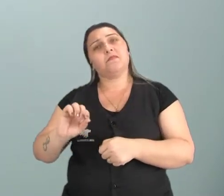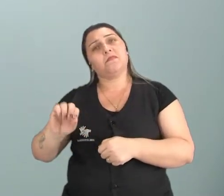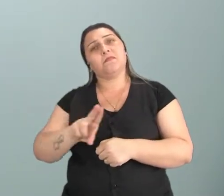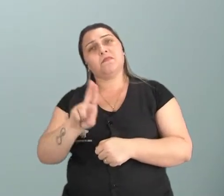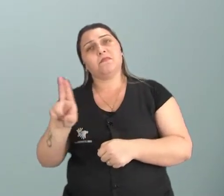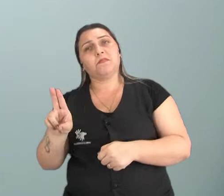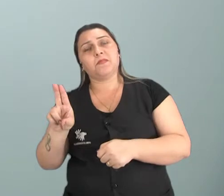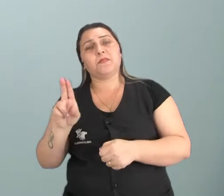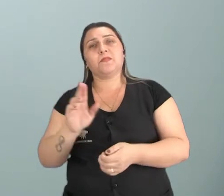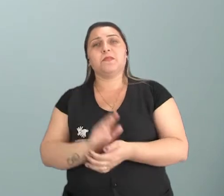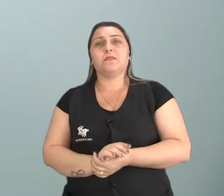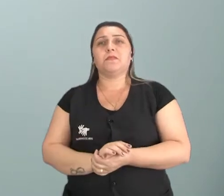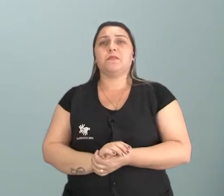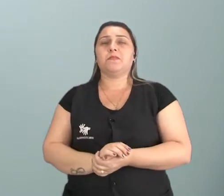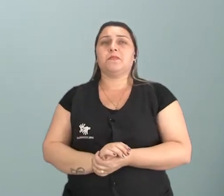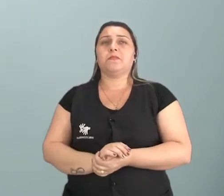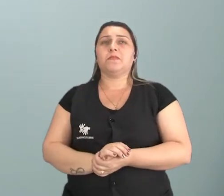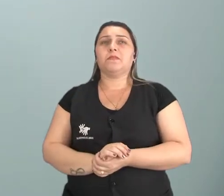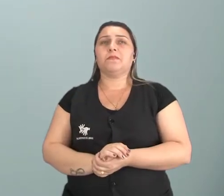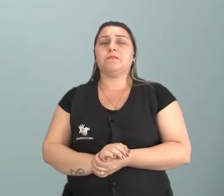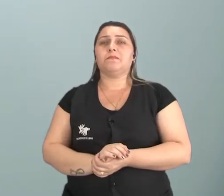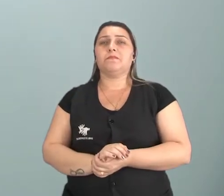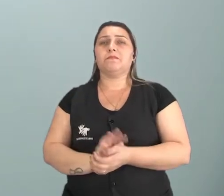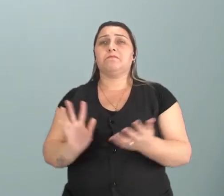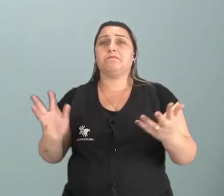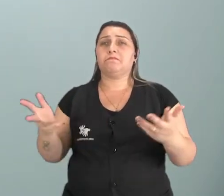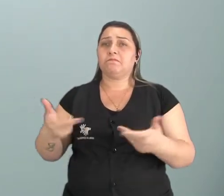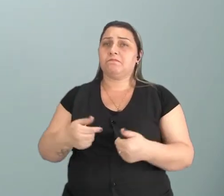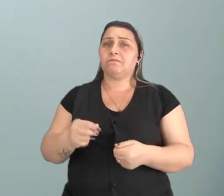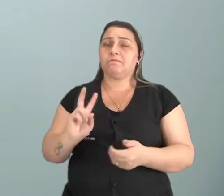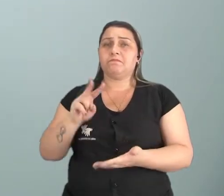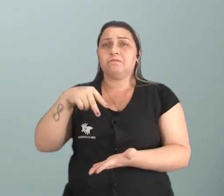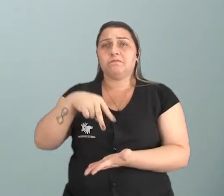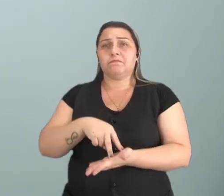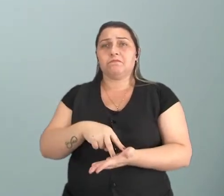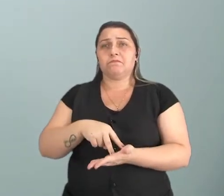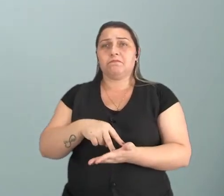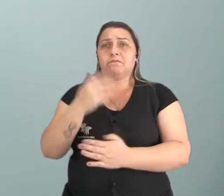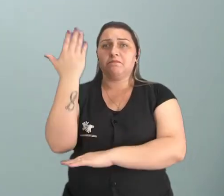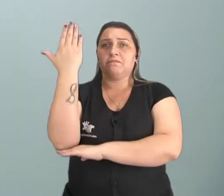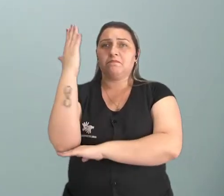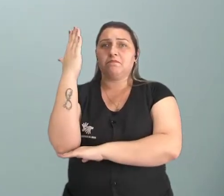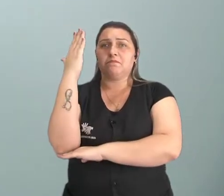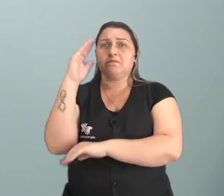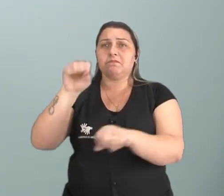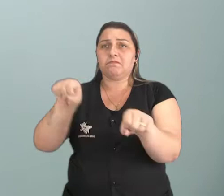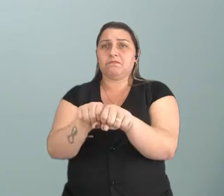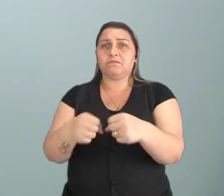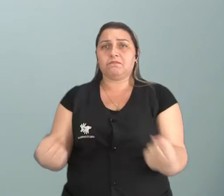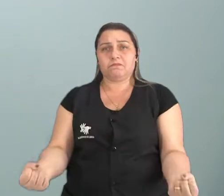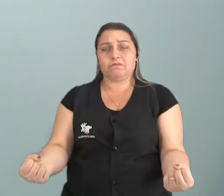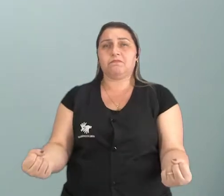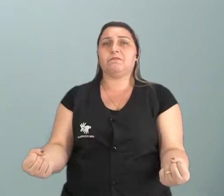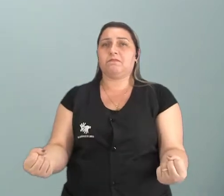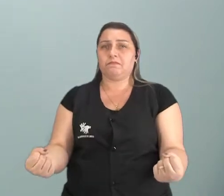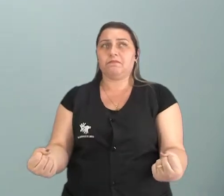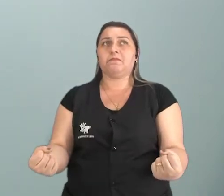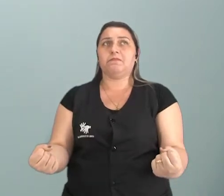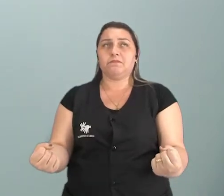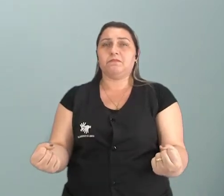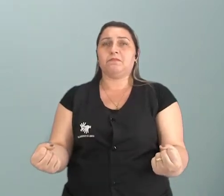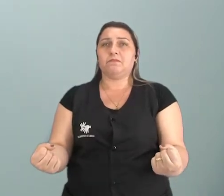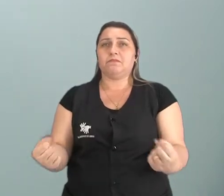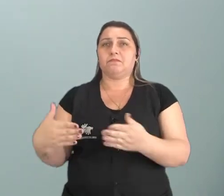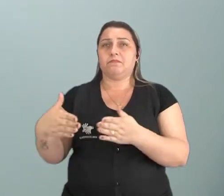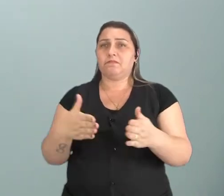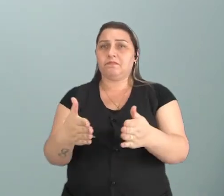mesmo improvisar, né? Vai que, por exemplo, ele vai pisar em uma tábua e a tábua quebra, né?